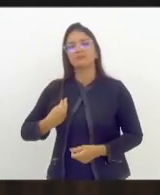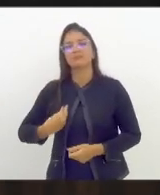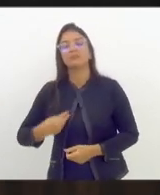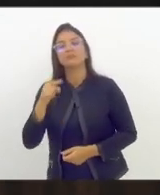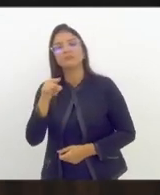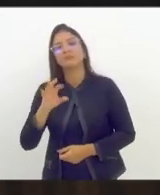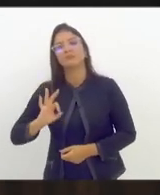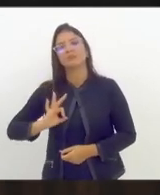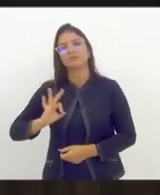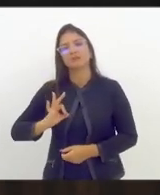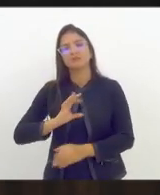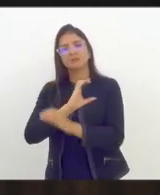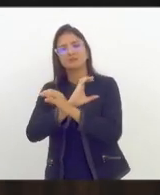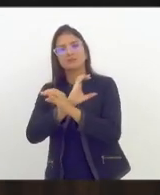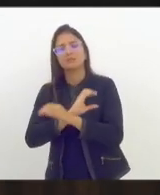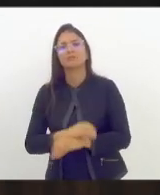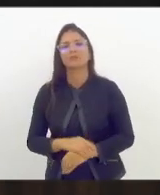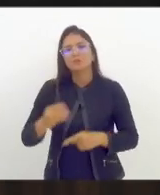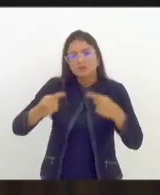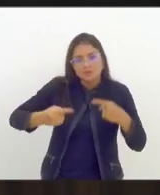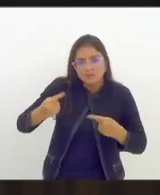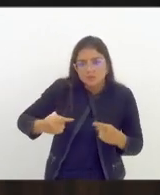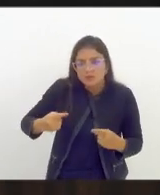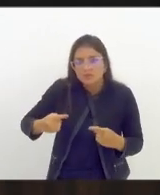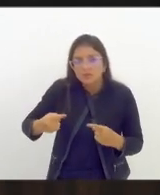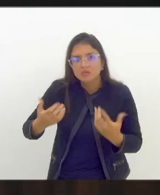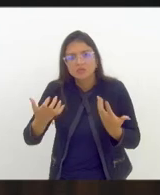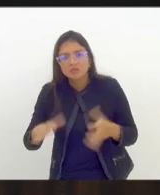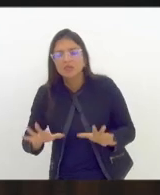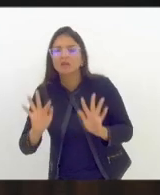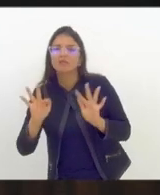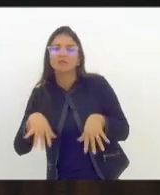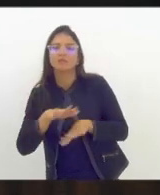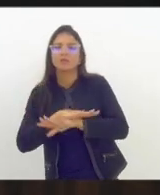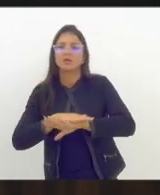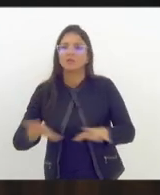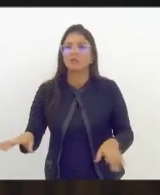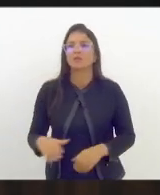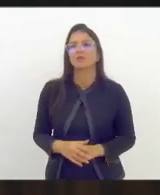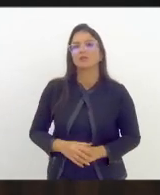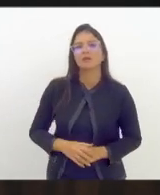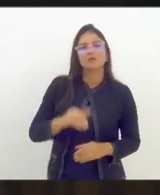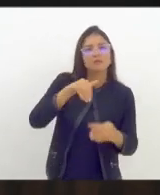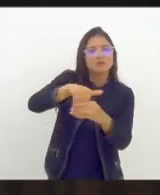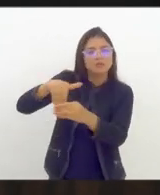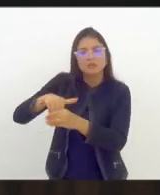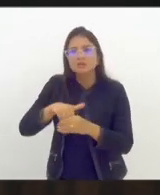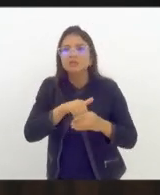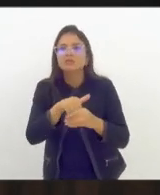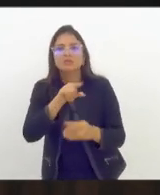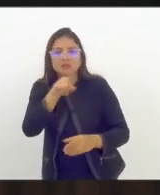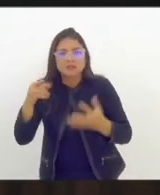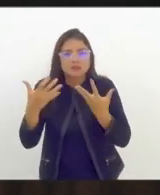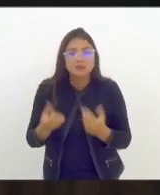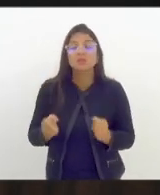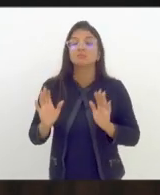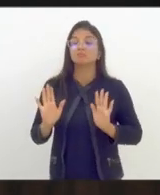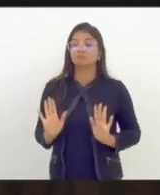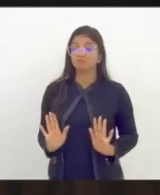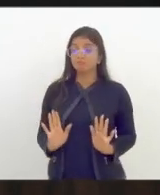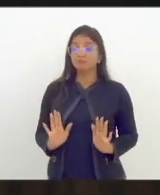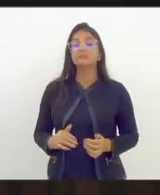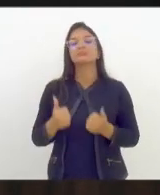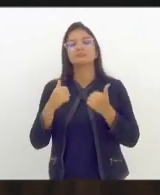Em discussão. Não havendo quem queira discutir, encerrada a discussão. Em votação. Os senhores que aprovam permaneçam como